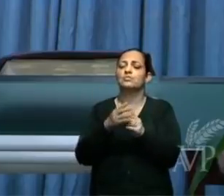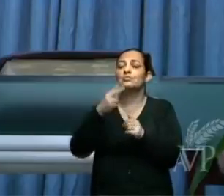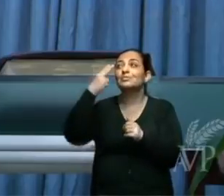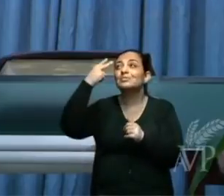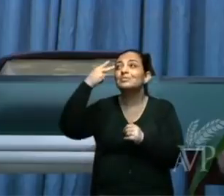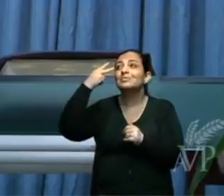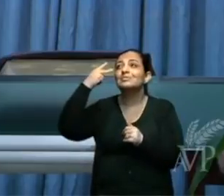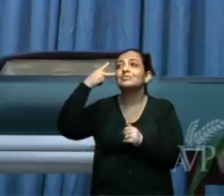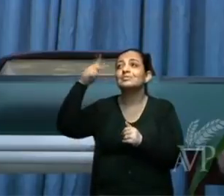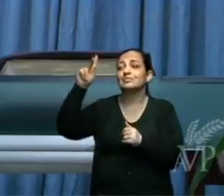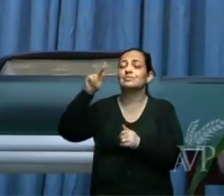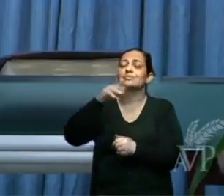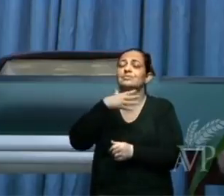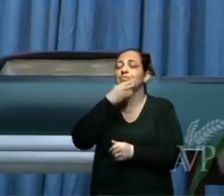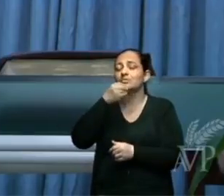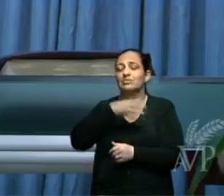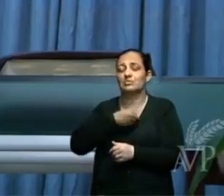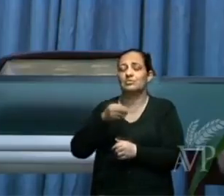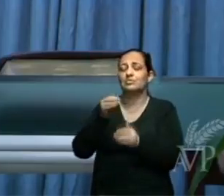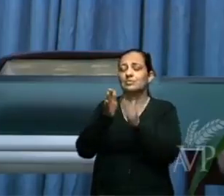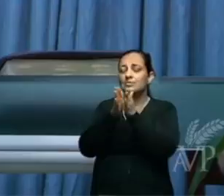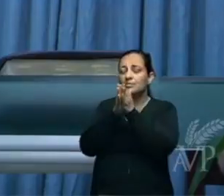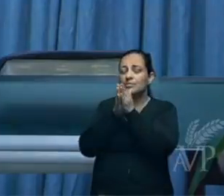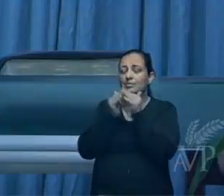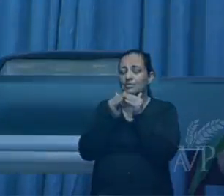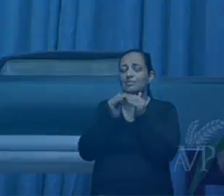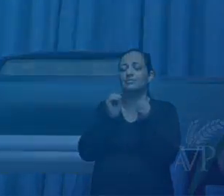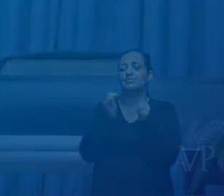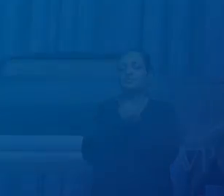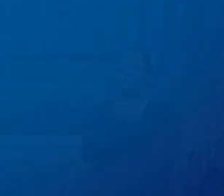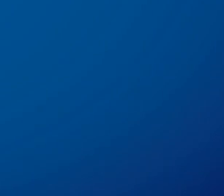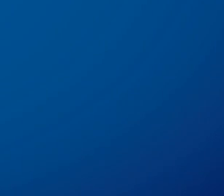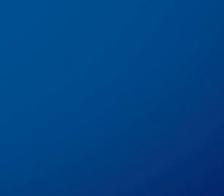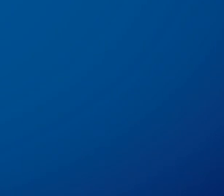filho é que pedimos amém